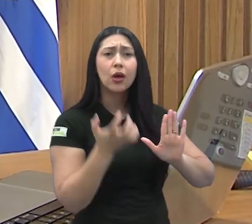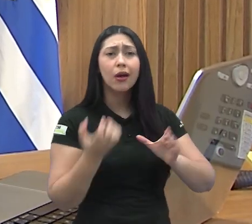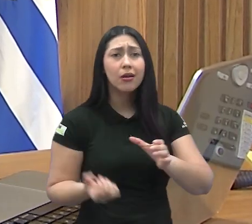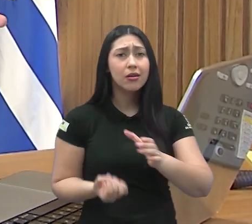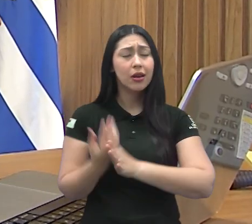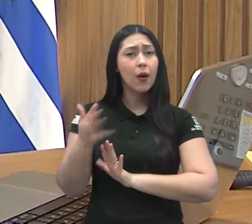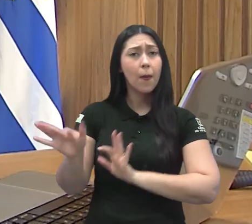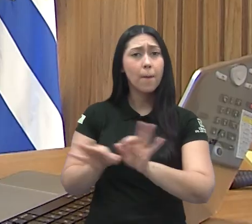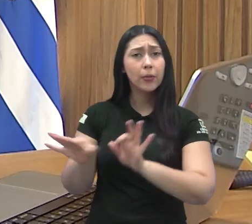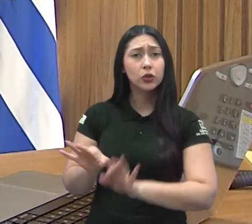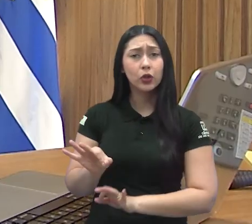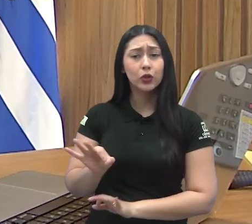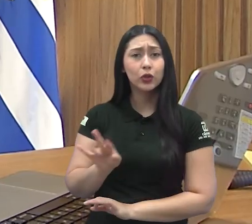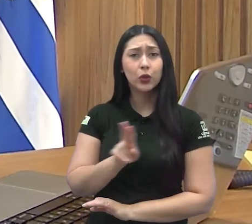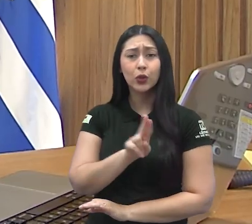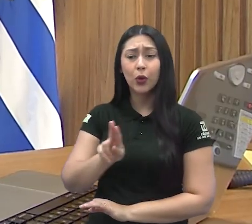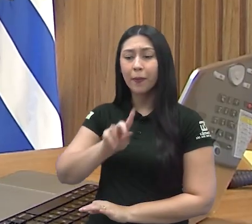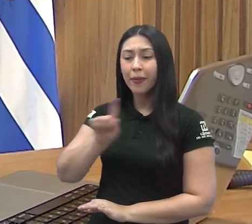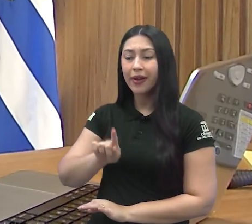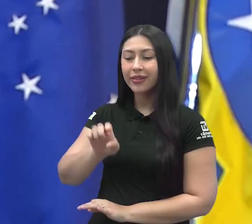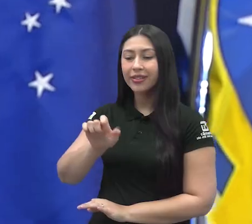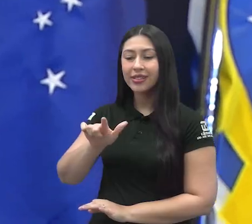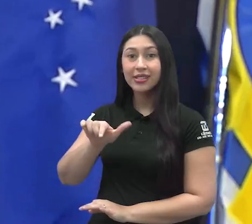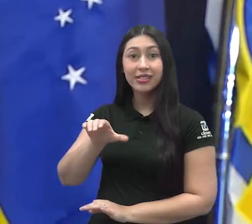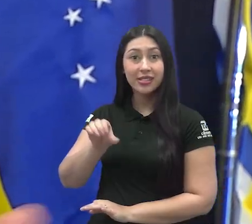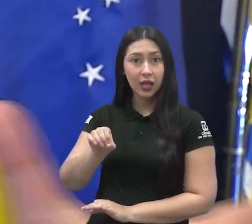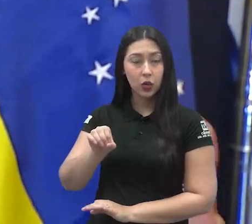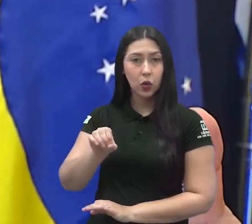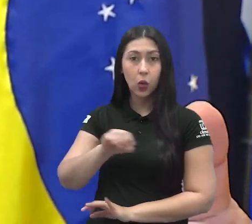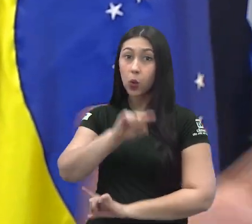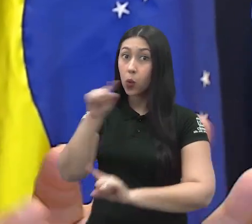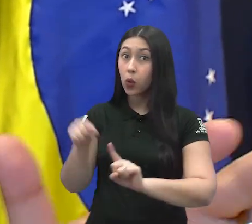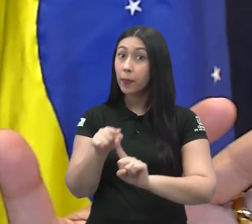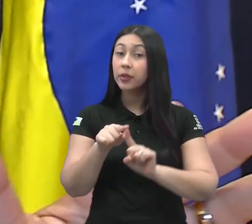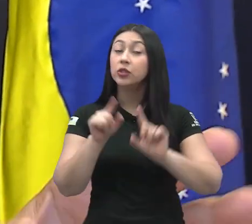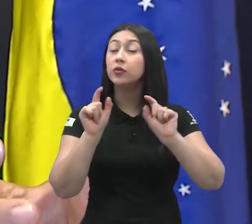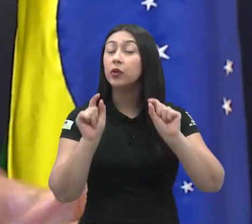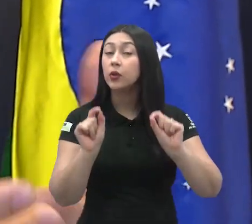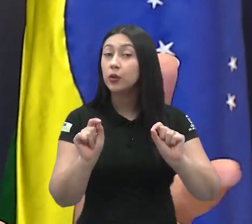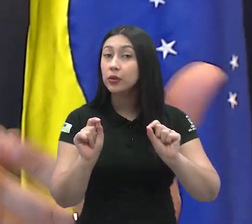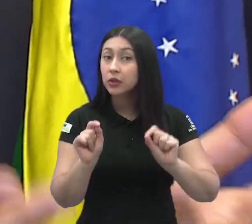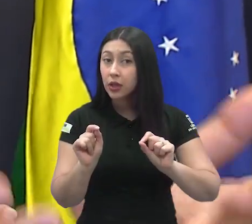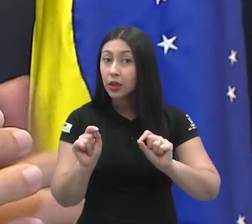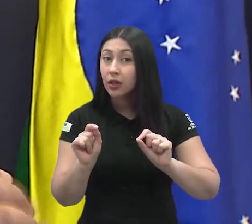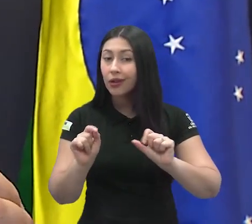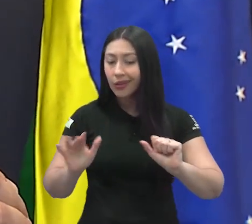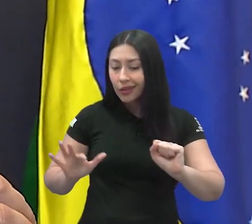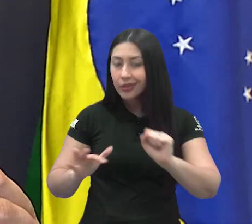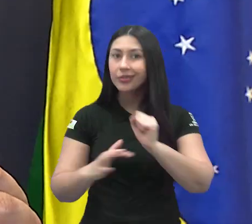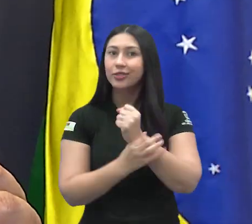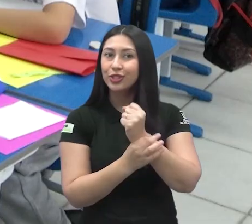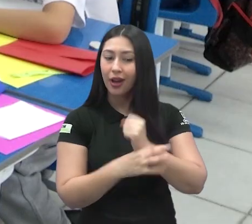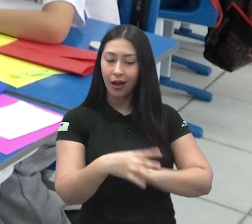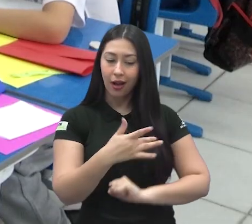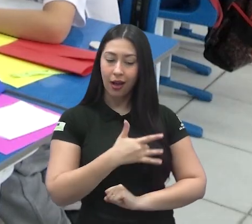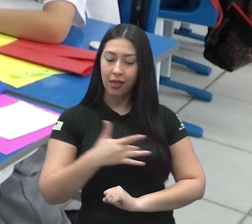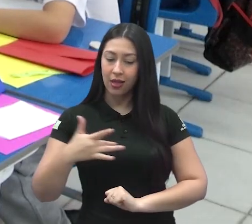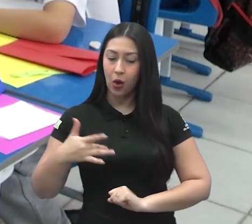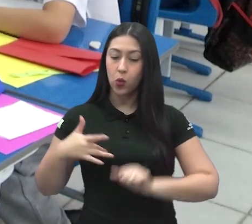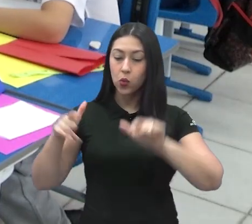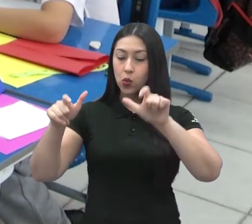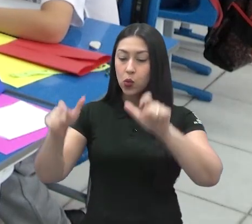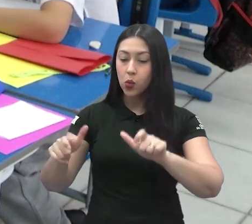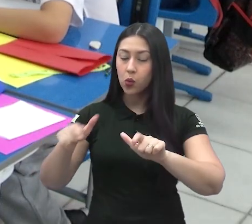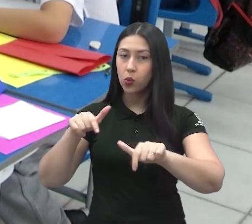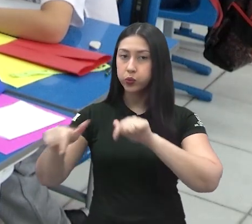matéria pretende criar na cidade o programa Zelo. Como aponta o parlamentar, a ideia principal da matéria é garantir